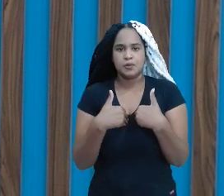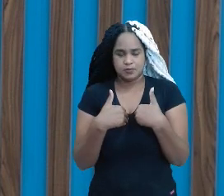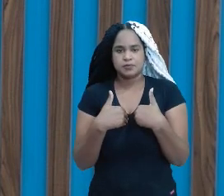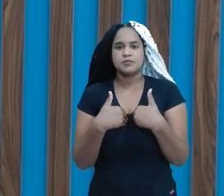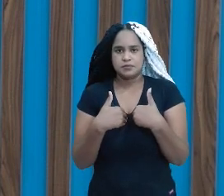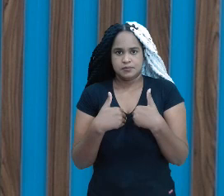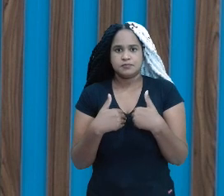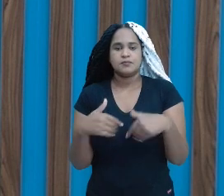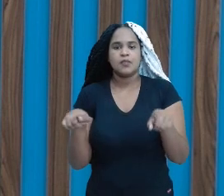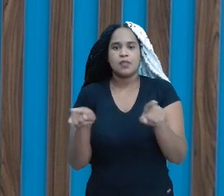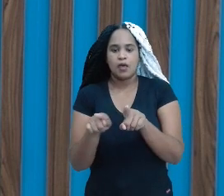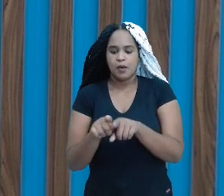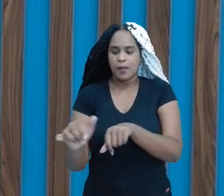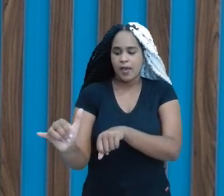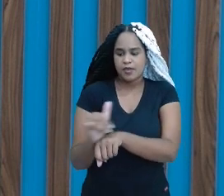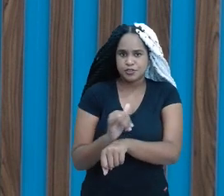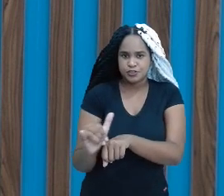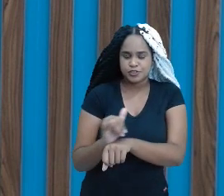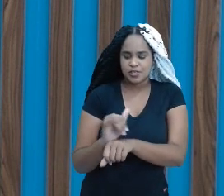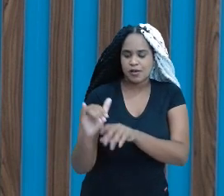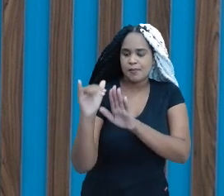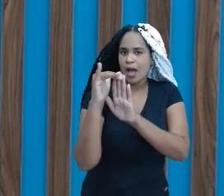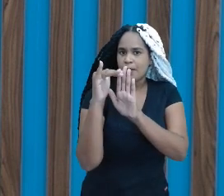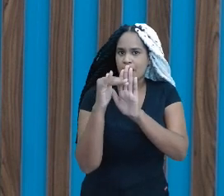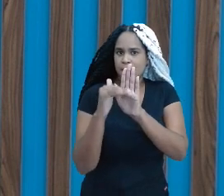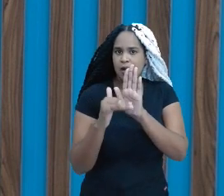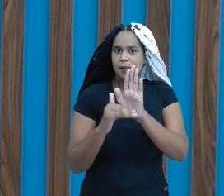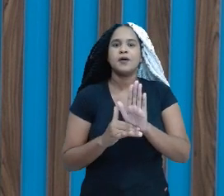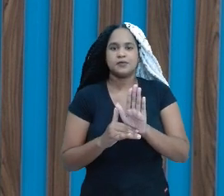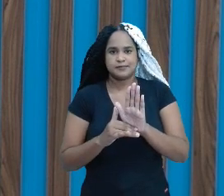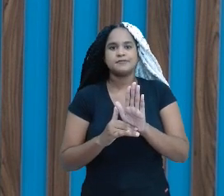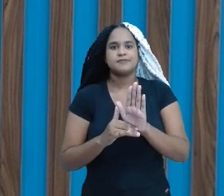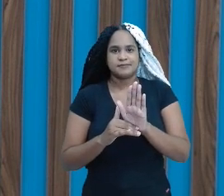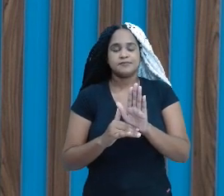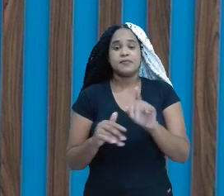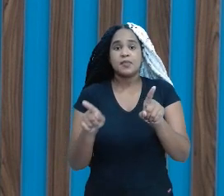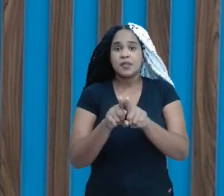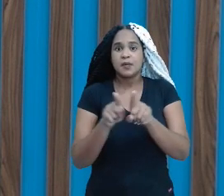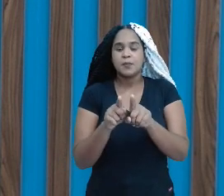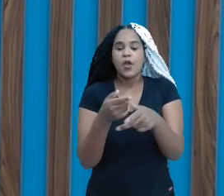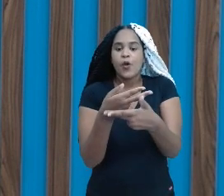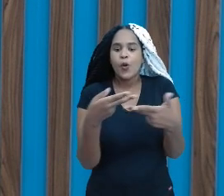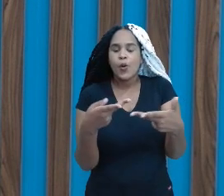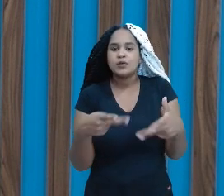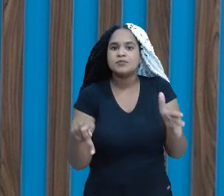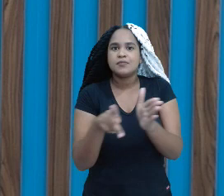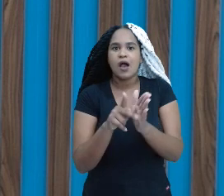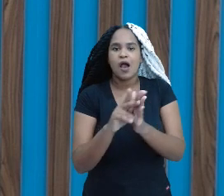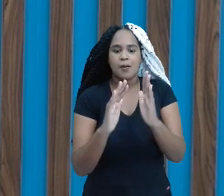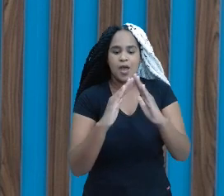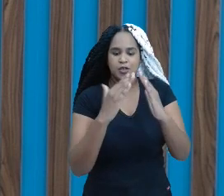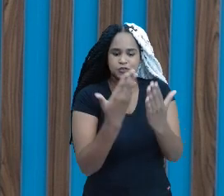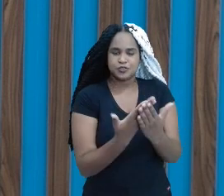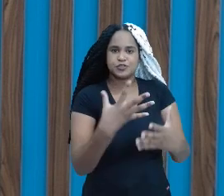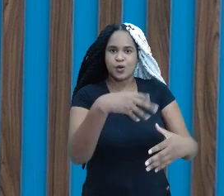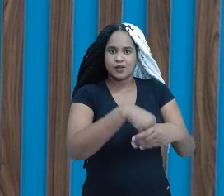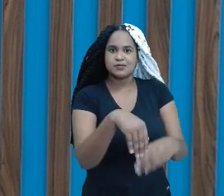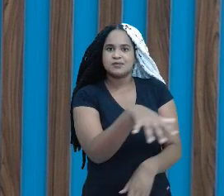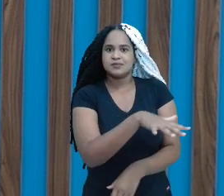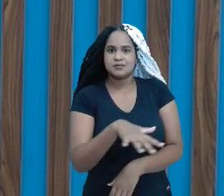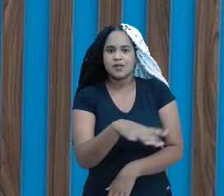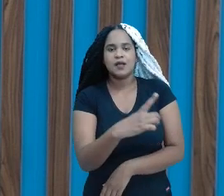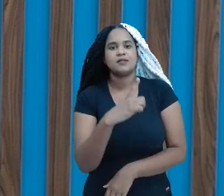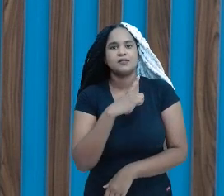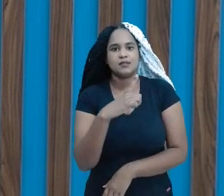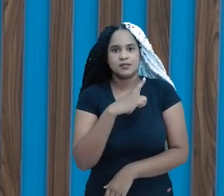gente pensou em estratégias, a gente apresentou recursos que a gente dispõe aqui na rede de ensino, para que a gente possa